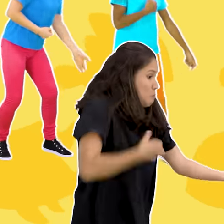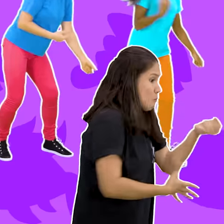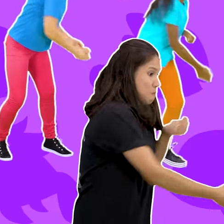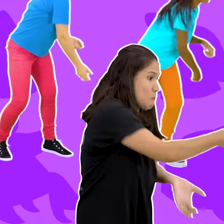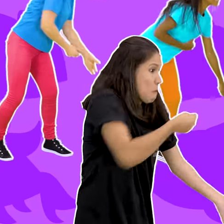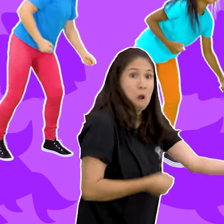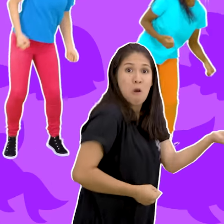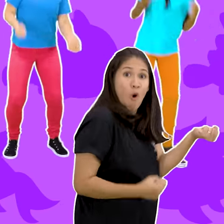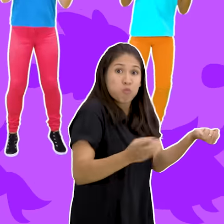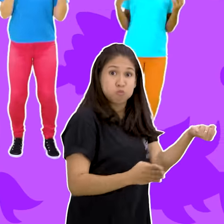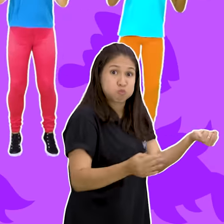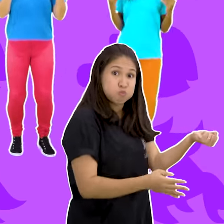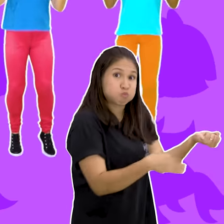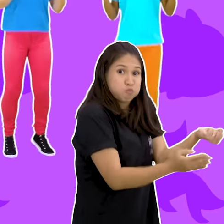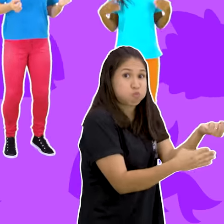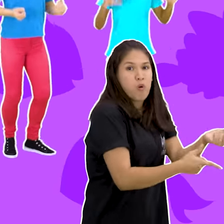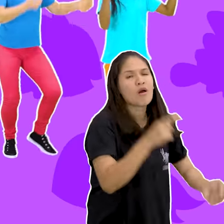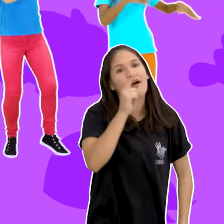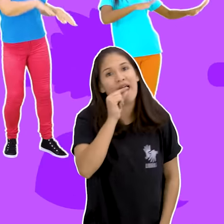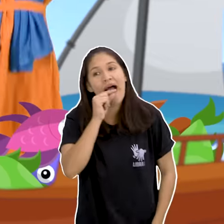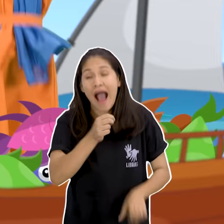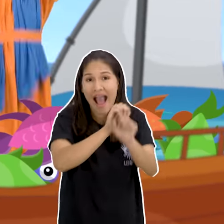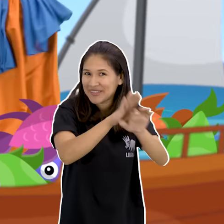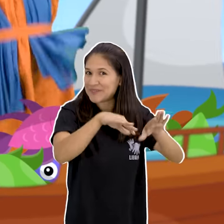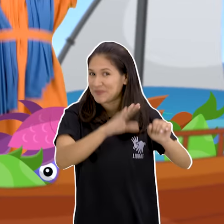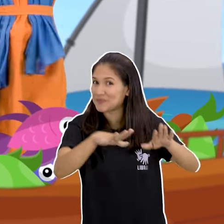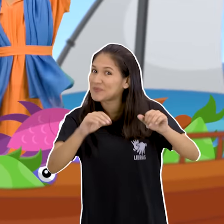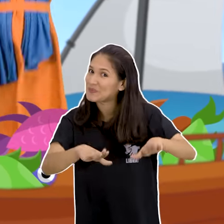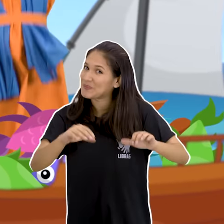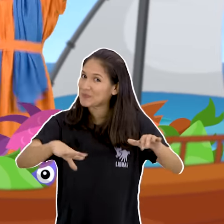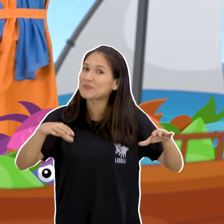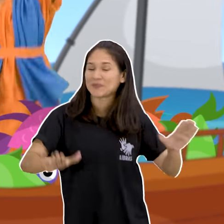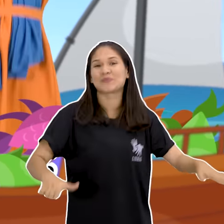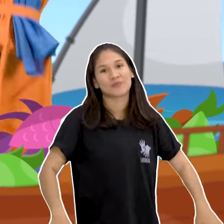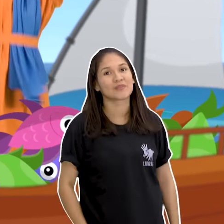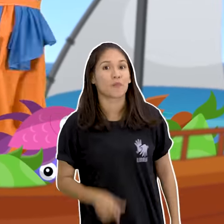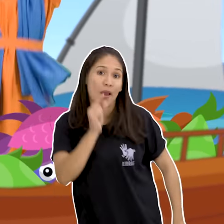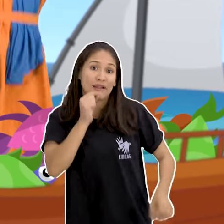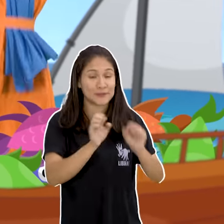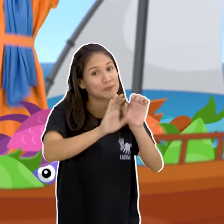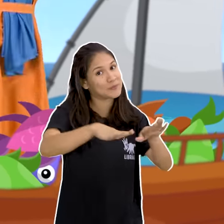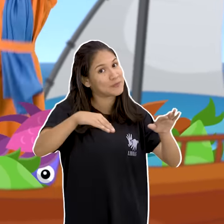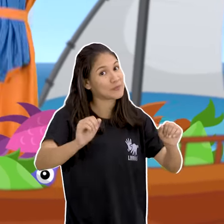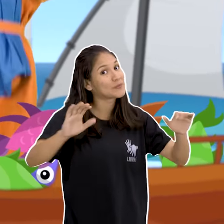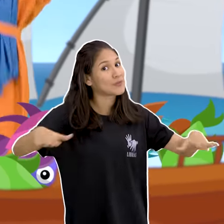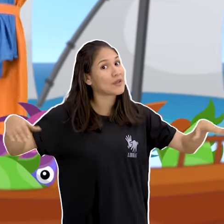peixinhos, puxaram a rede cheia de peixinhos no mar da Galileia. No mar